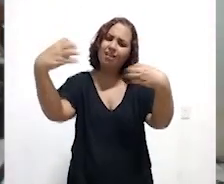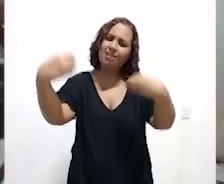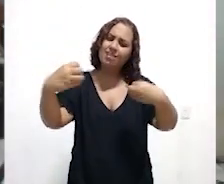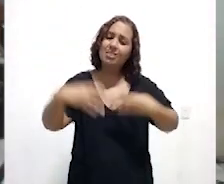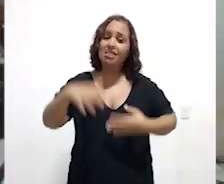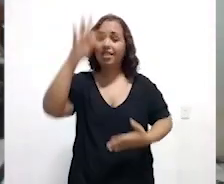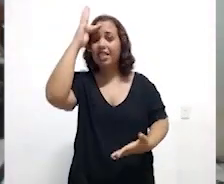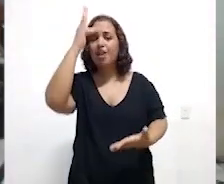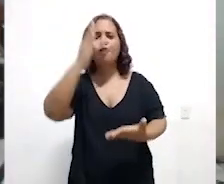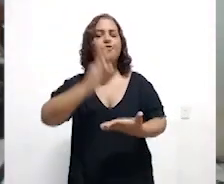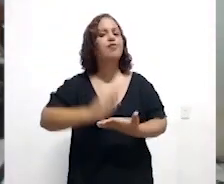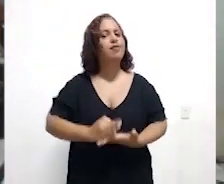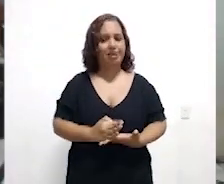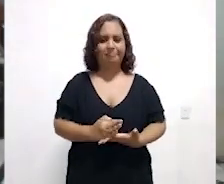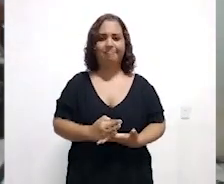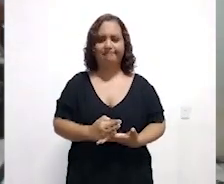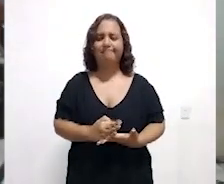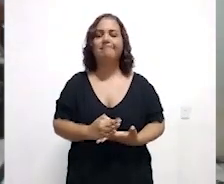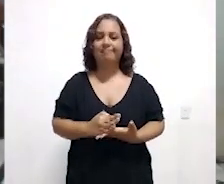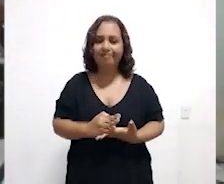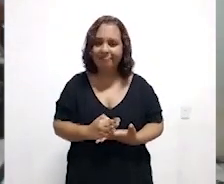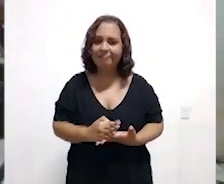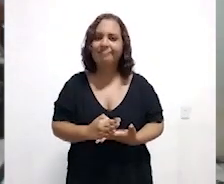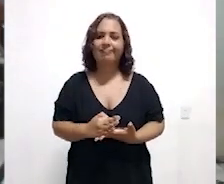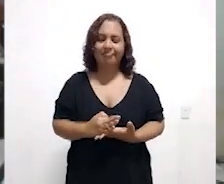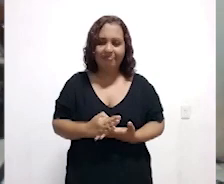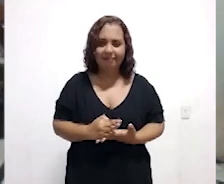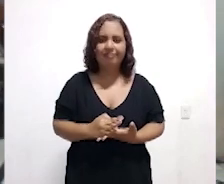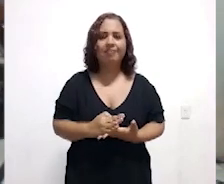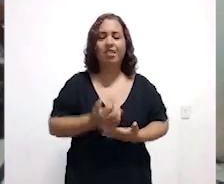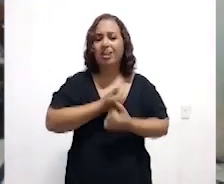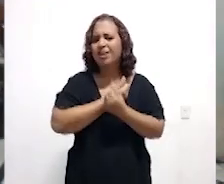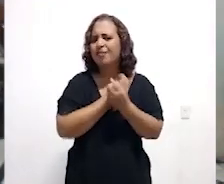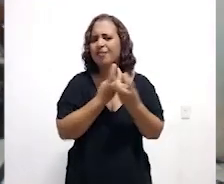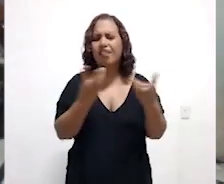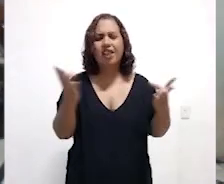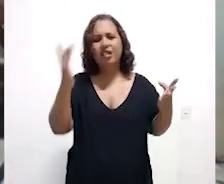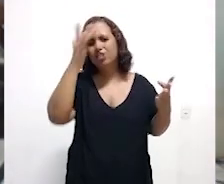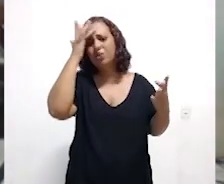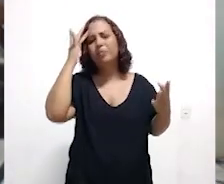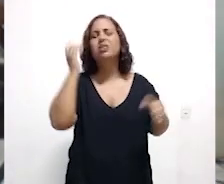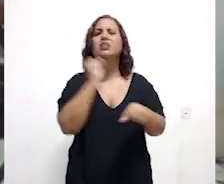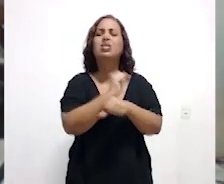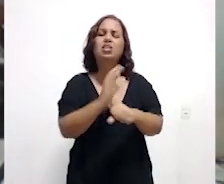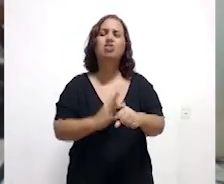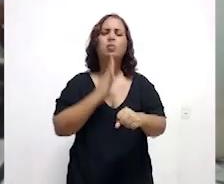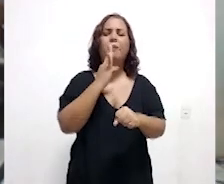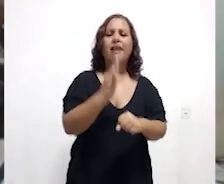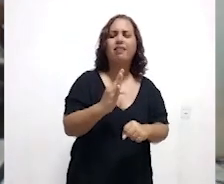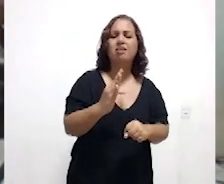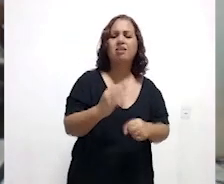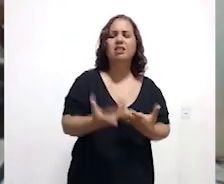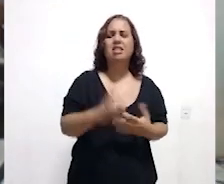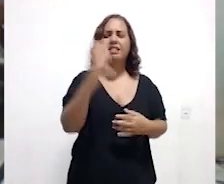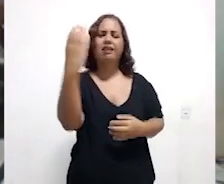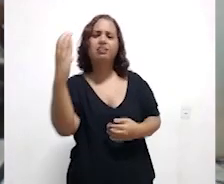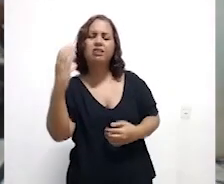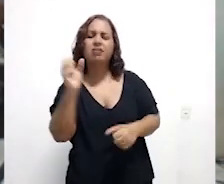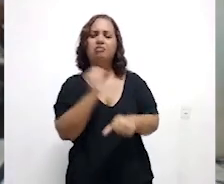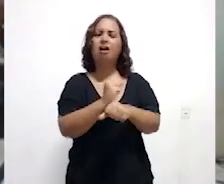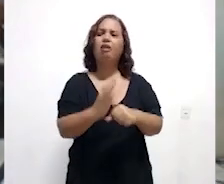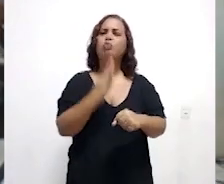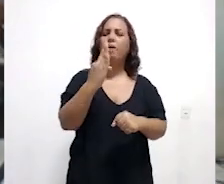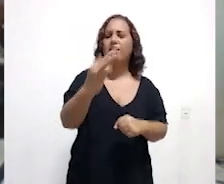fé, não é? Enquanto muitos estão botando a sua esperança em homens e na ciência,